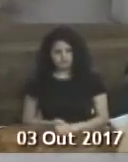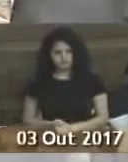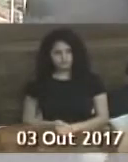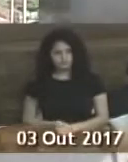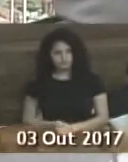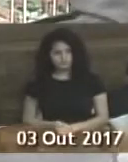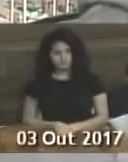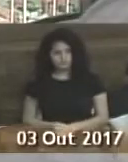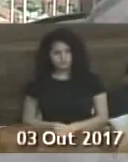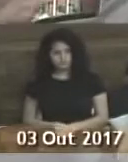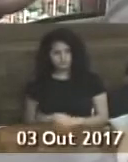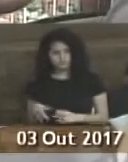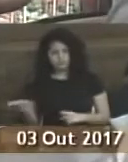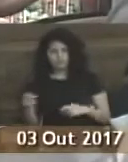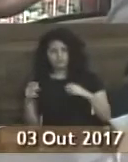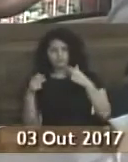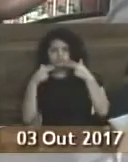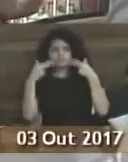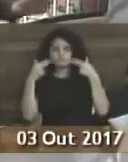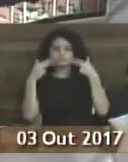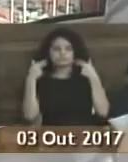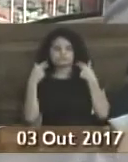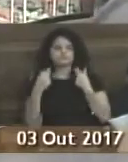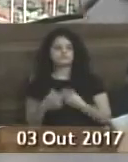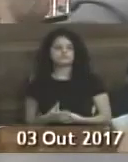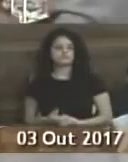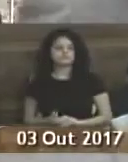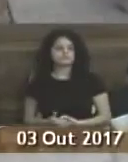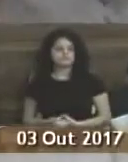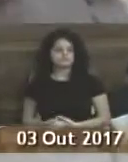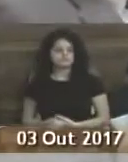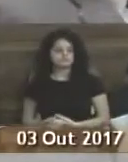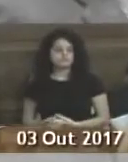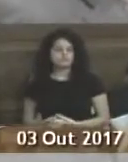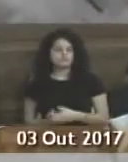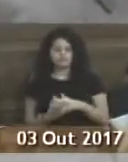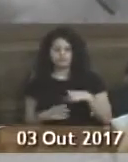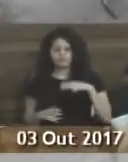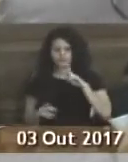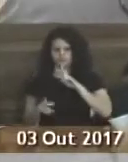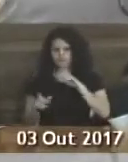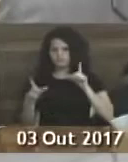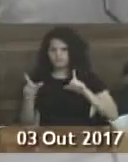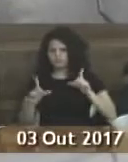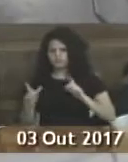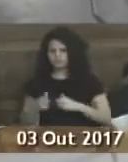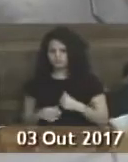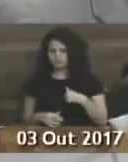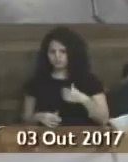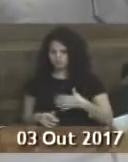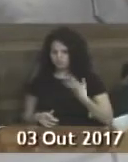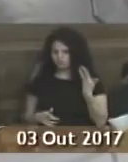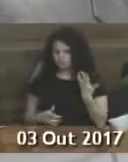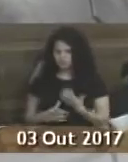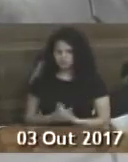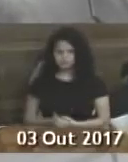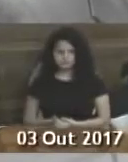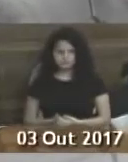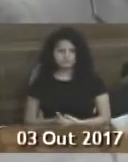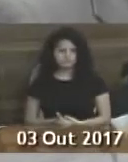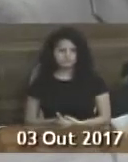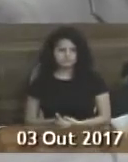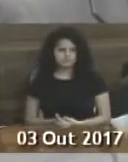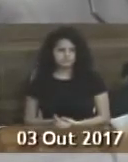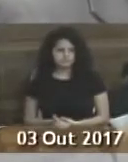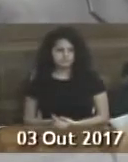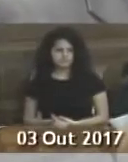teatro sobre essa situação que... Né, Museu de Arte Moderna em São Paulo. Foi. Eu vi a reportagem, achei aquilo ali horrível. Então, a gente tem que vigiar e